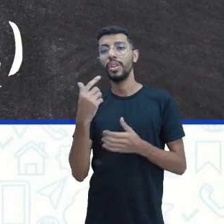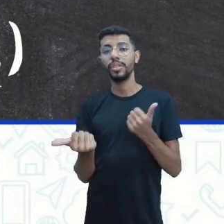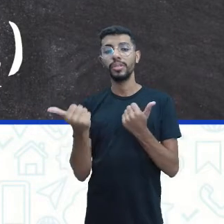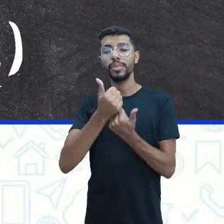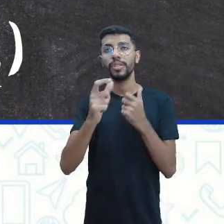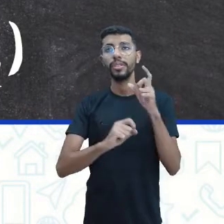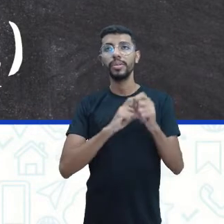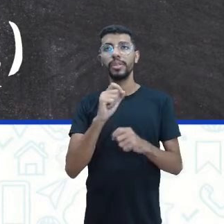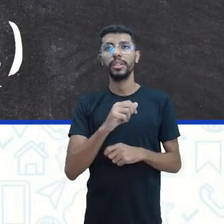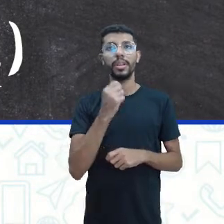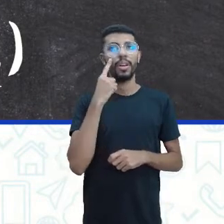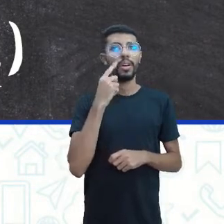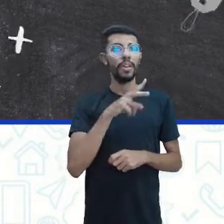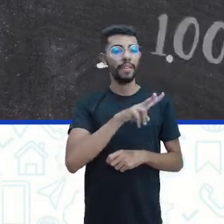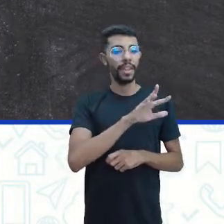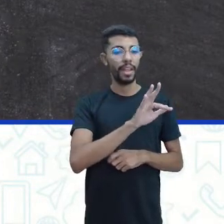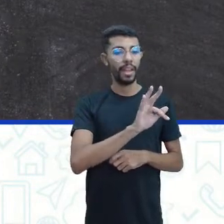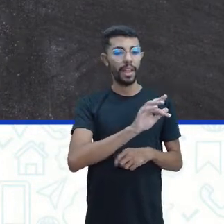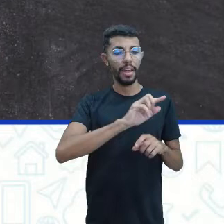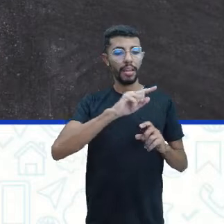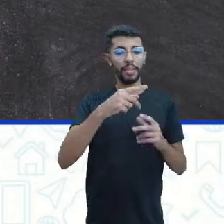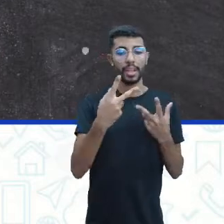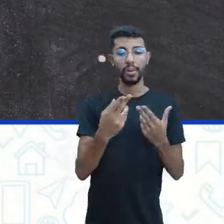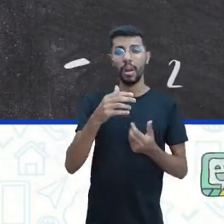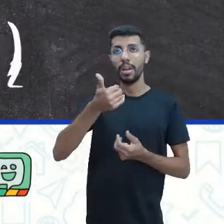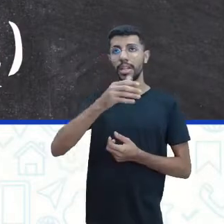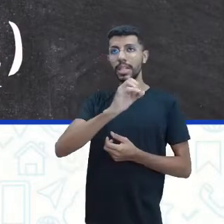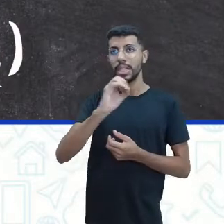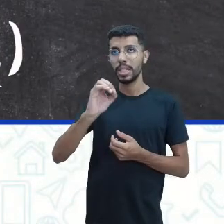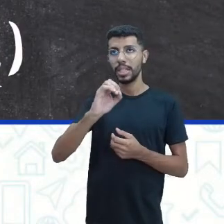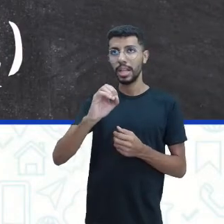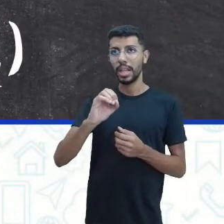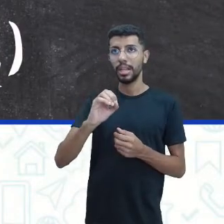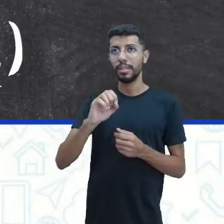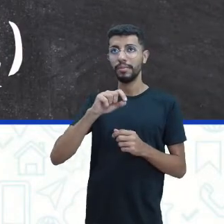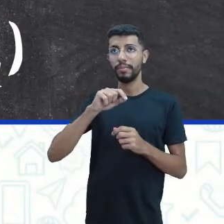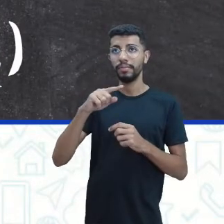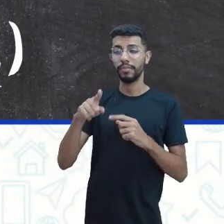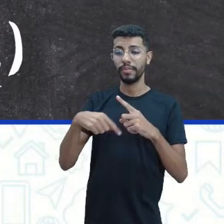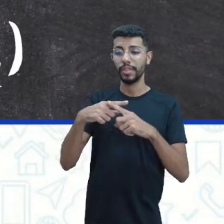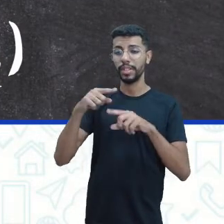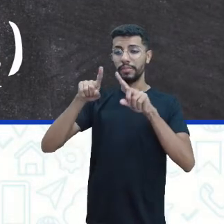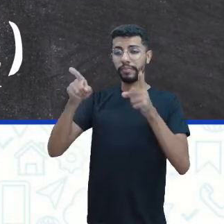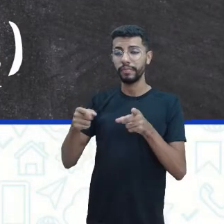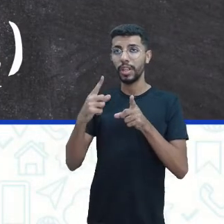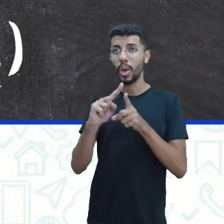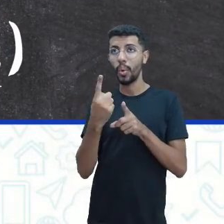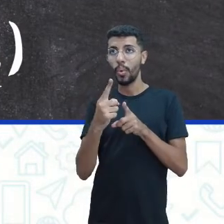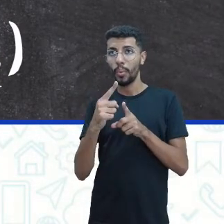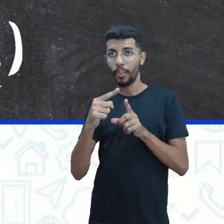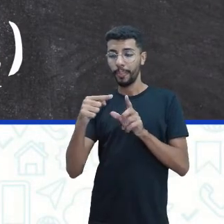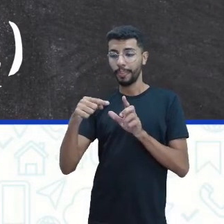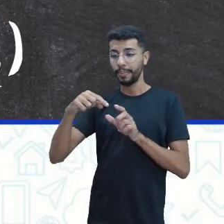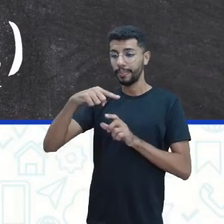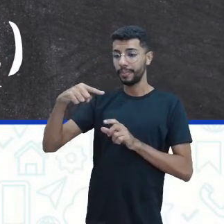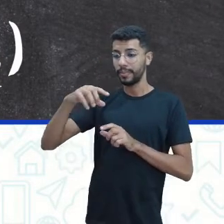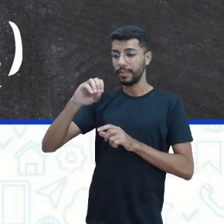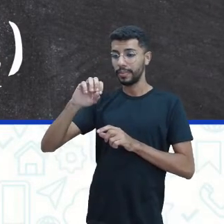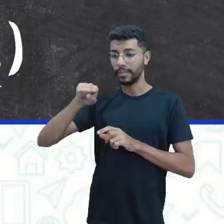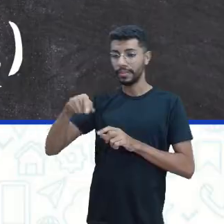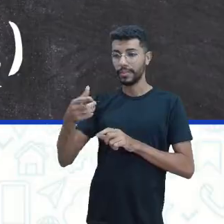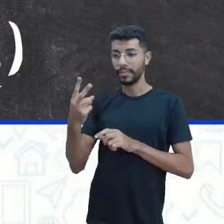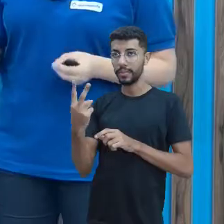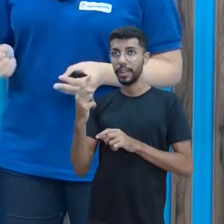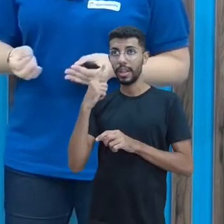entrou no lugar do V0. A próxima etapa, ó, o 20% já está representado como